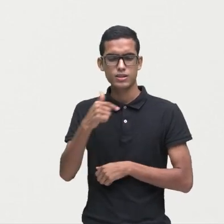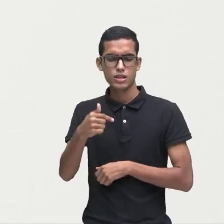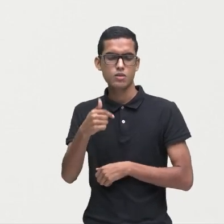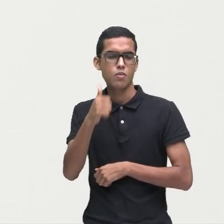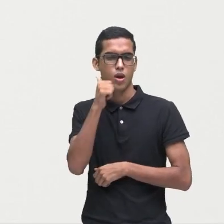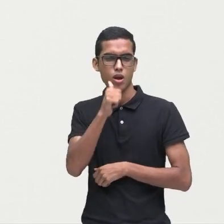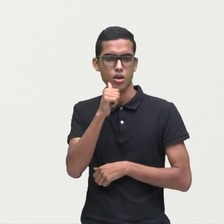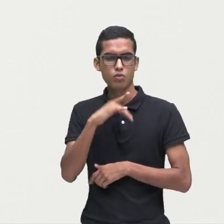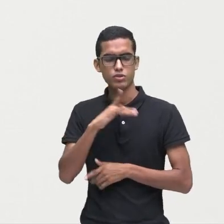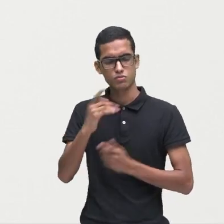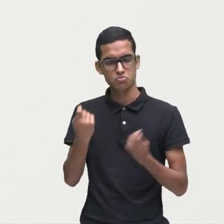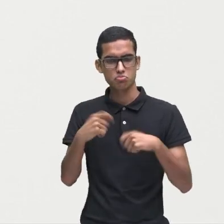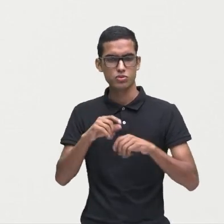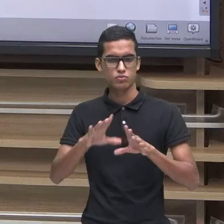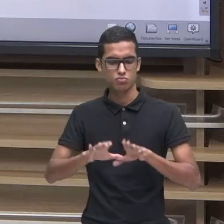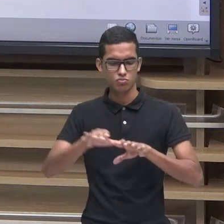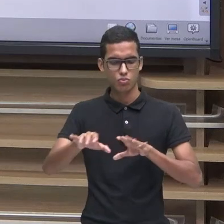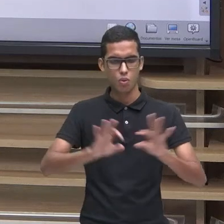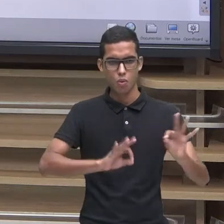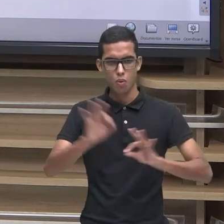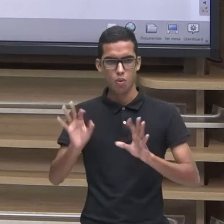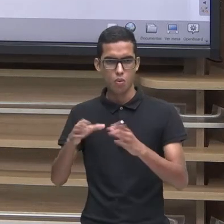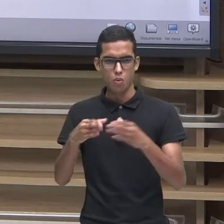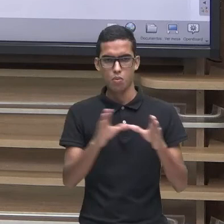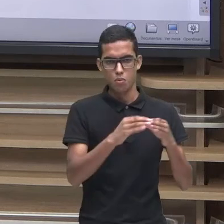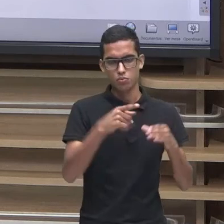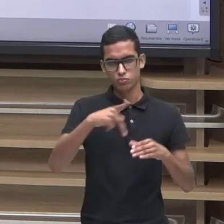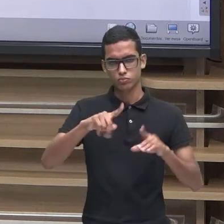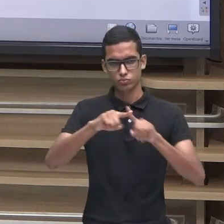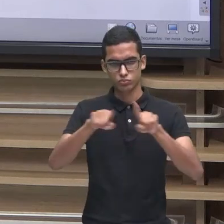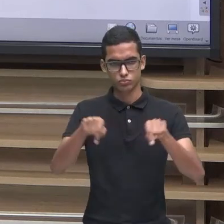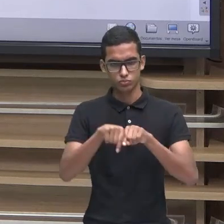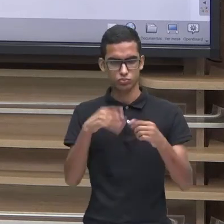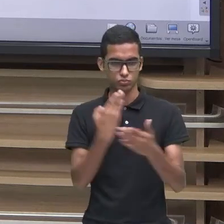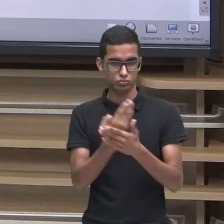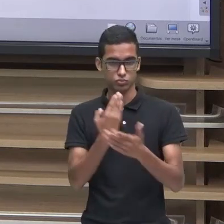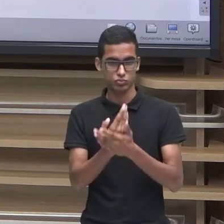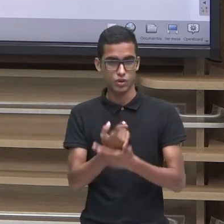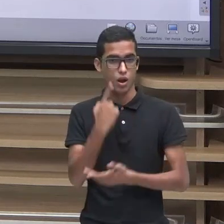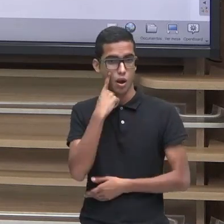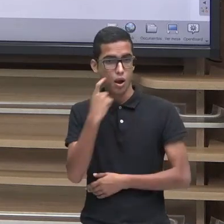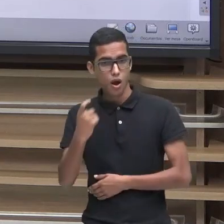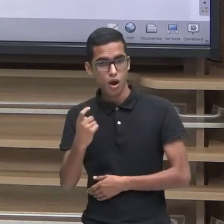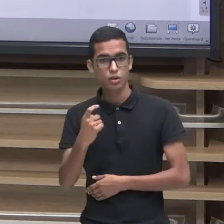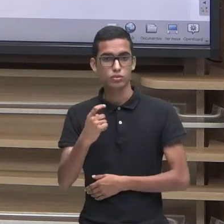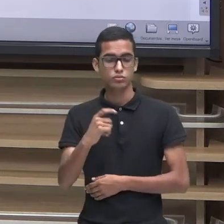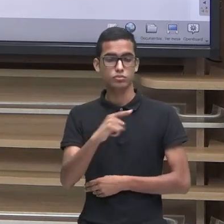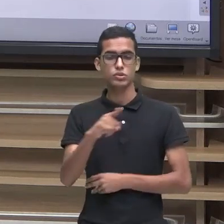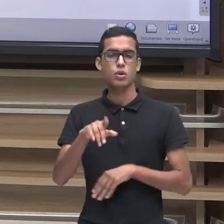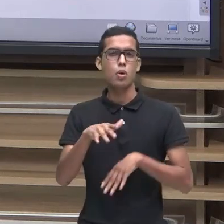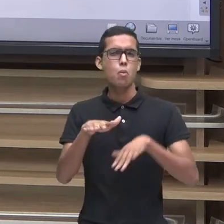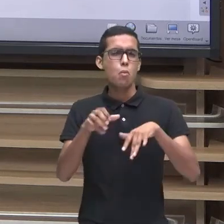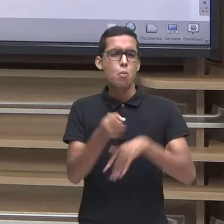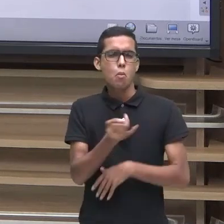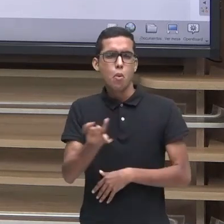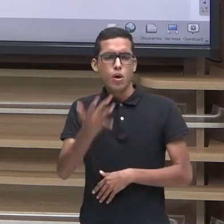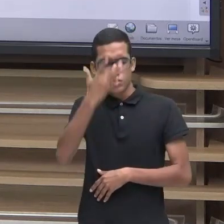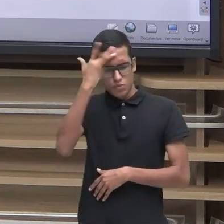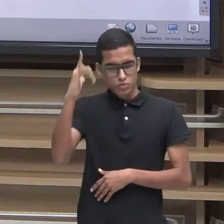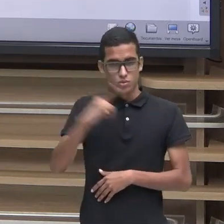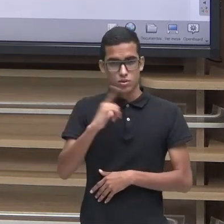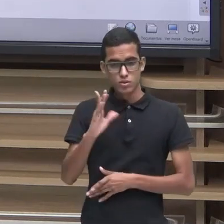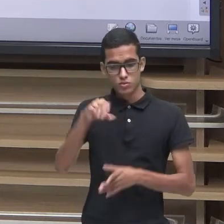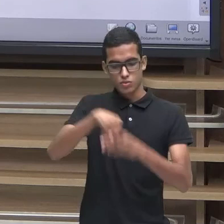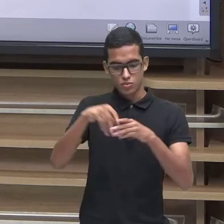distribuir aí sua faixa etária na sua sala de aula. Por isso é interessante você saber quantas pessoas tem na sua